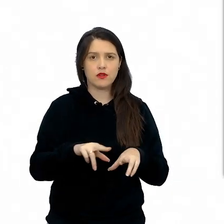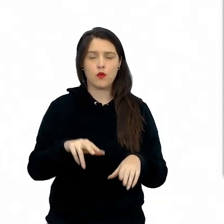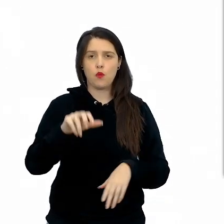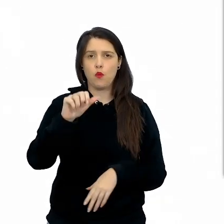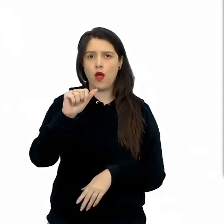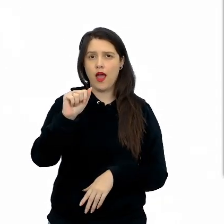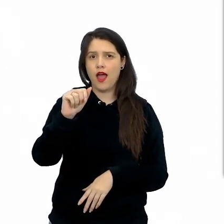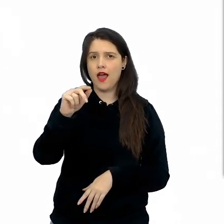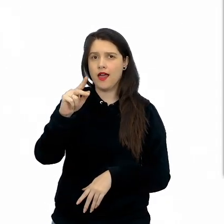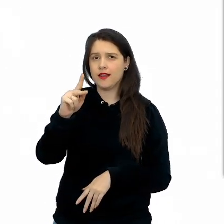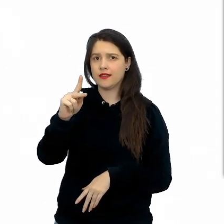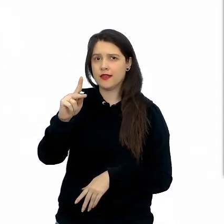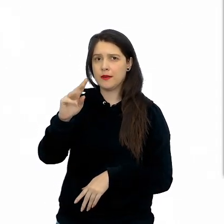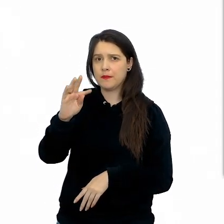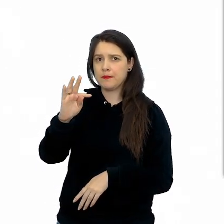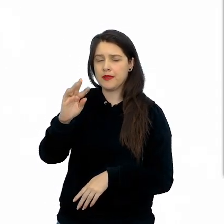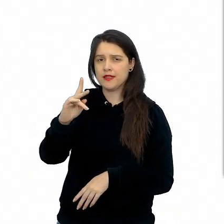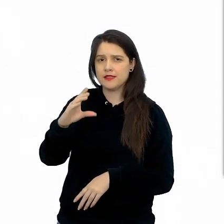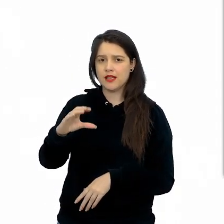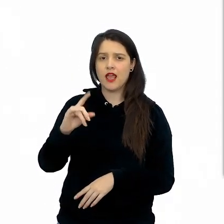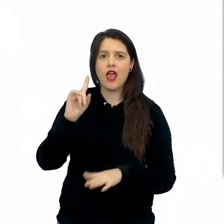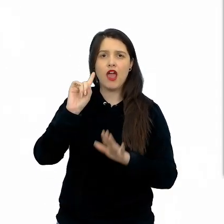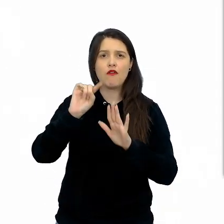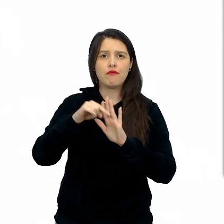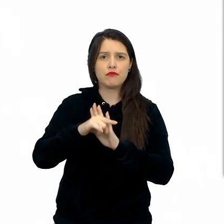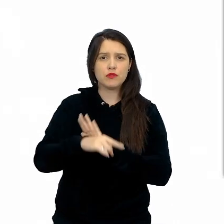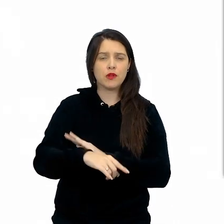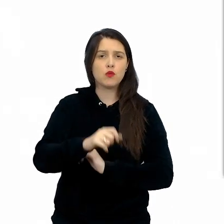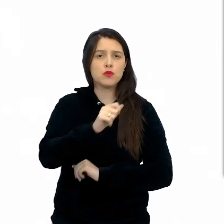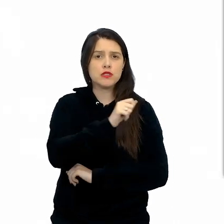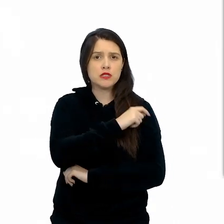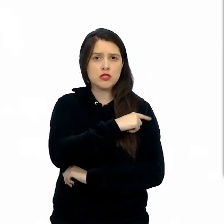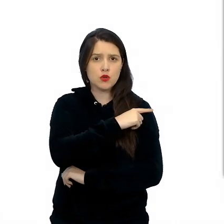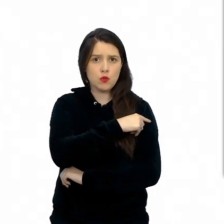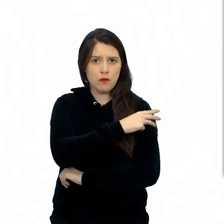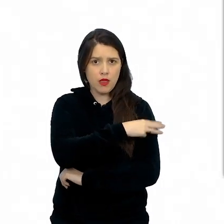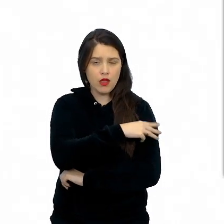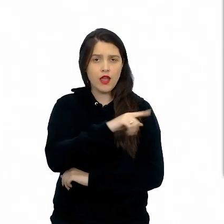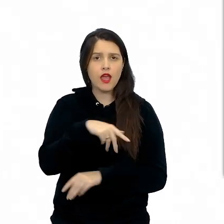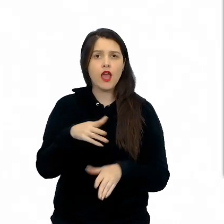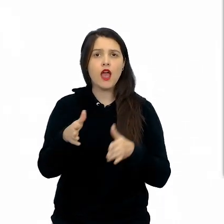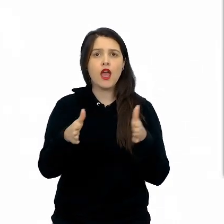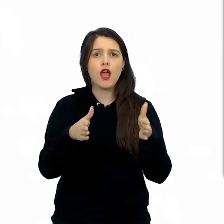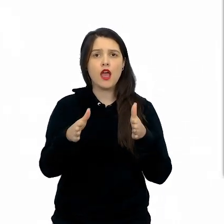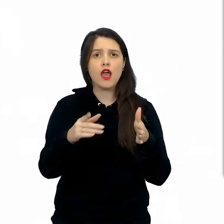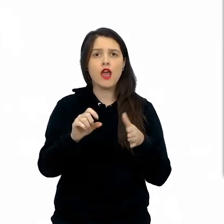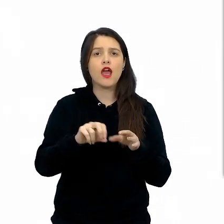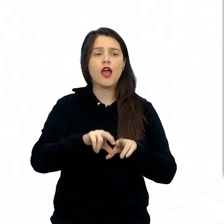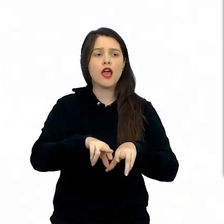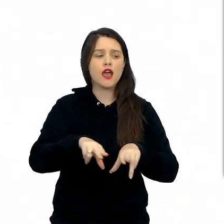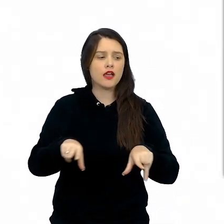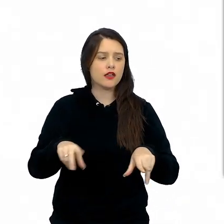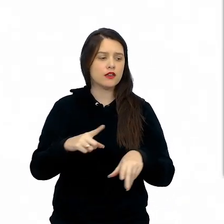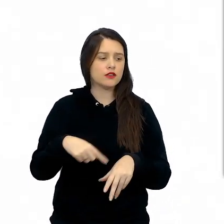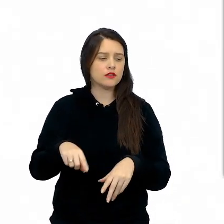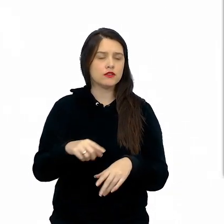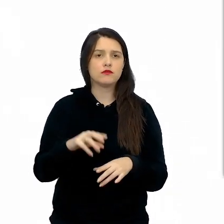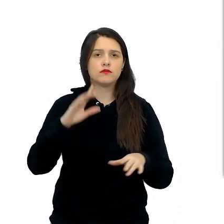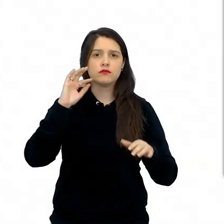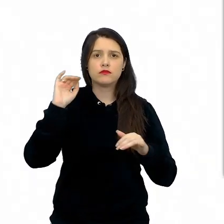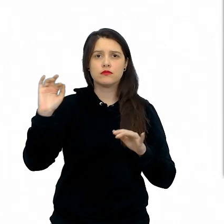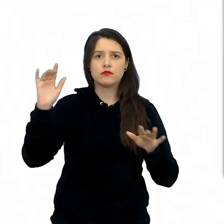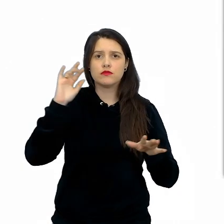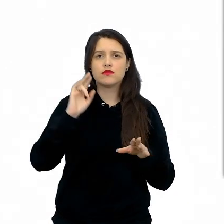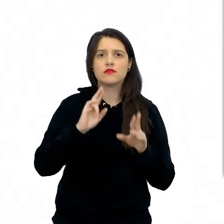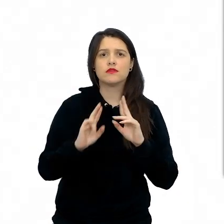TPC, voltada para o ensino fundamental e o ensino médio. Nesse momento, estudamos aspectos teóricos